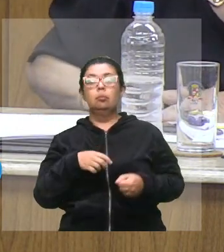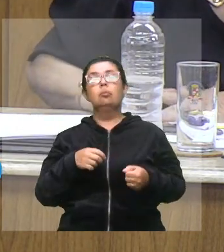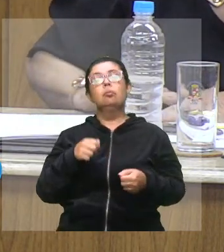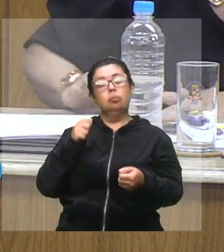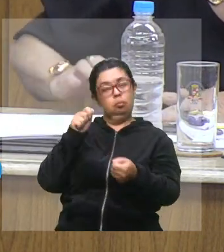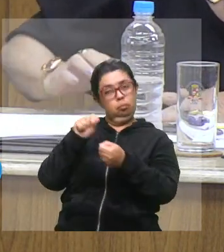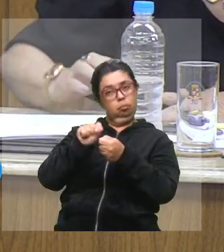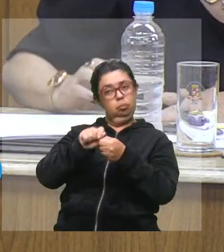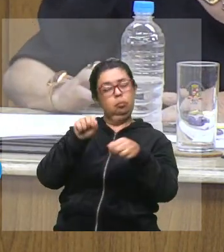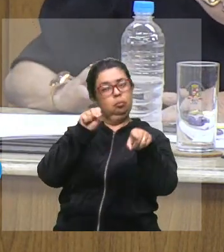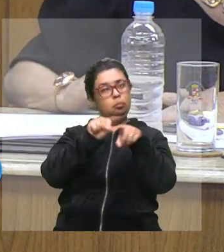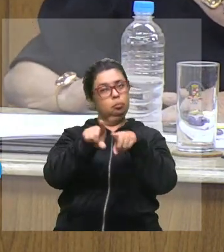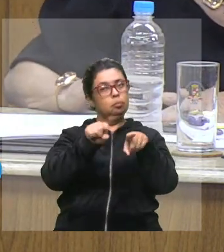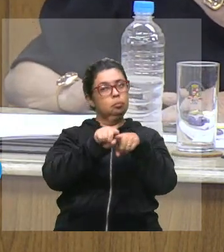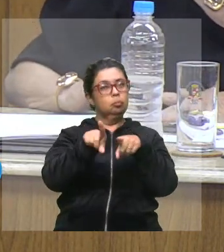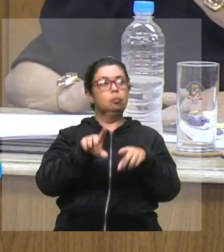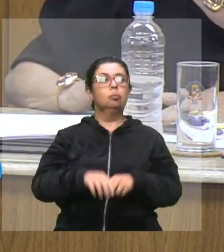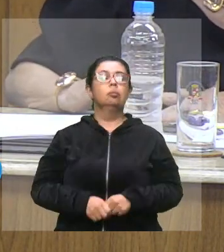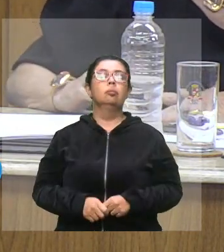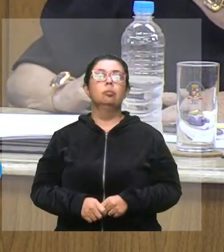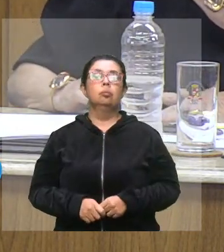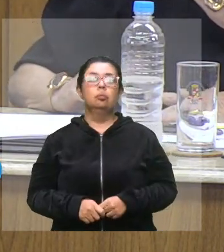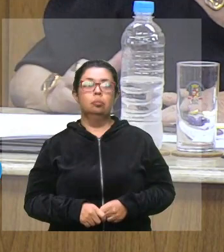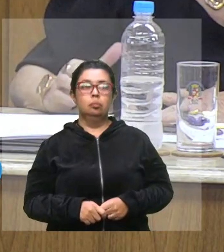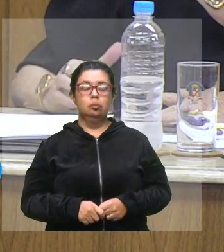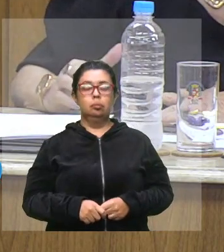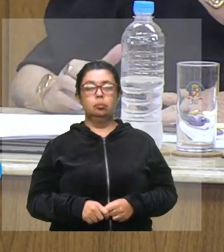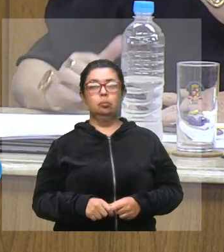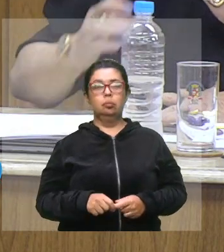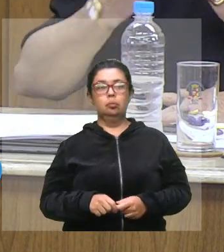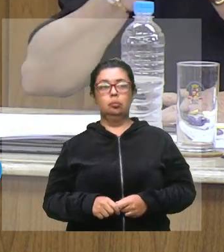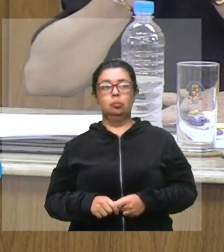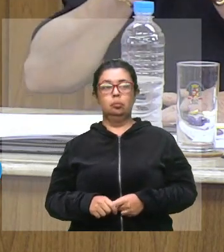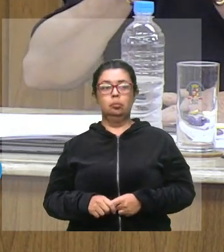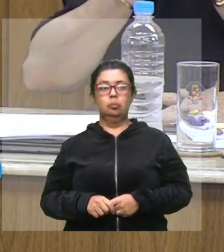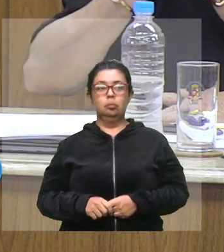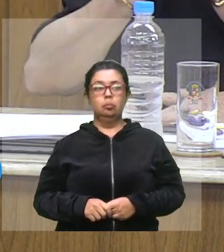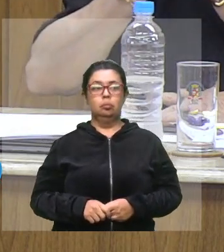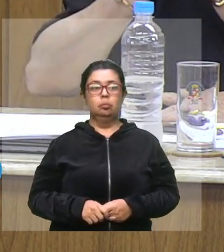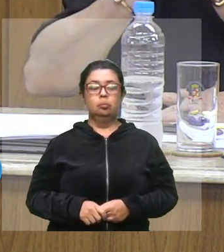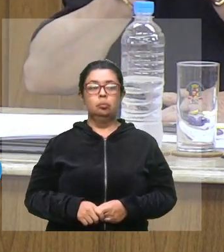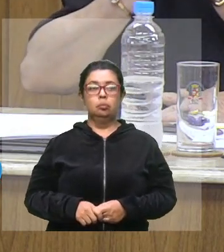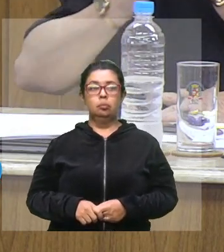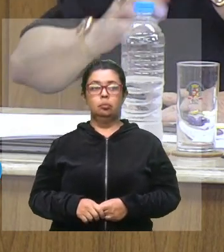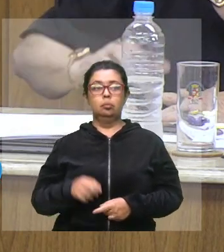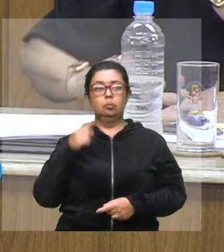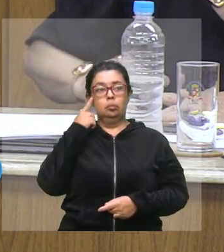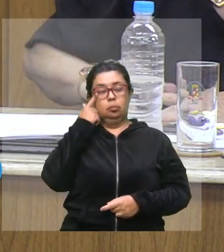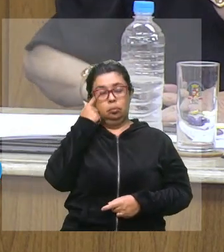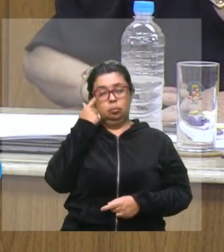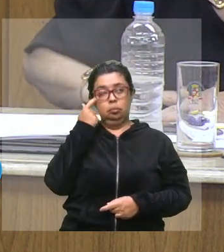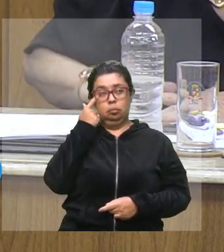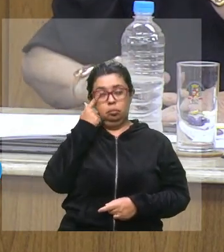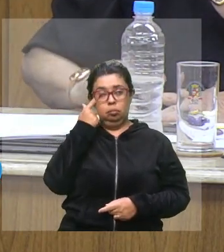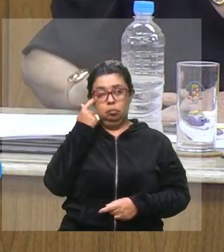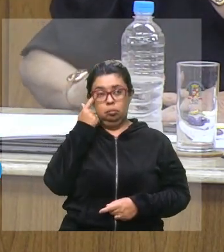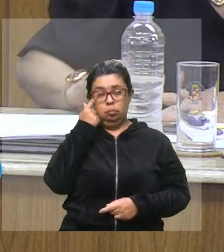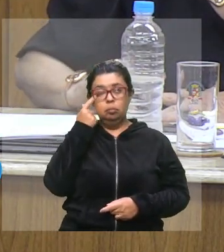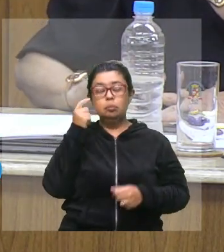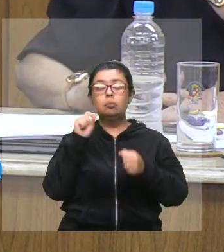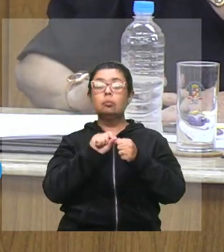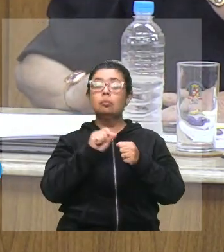de algum atendimento público do município. Então, eu fiz aqui um requerimento, fiz um